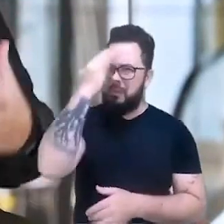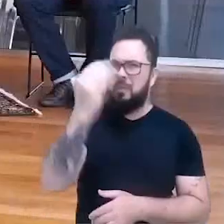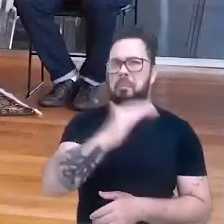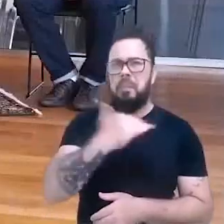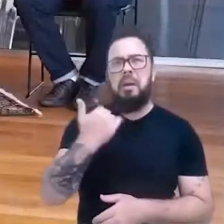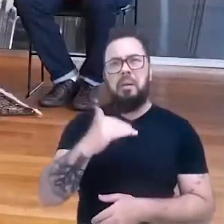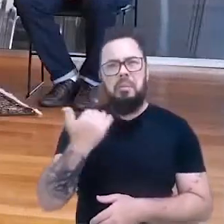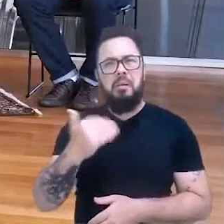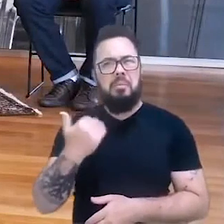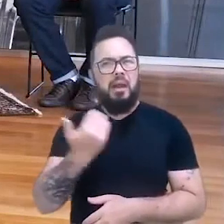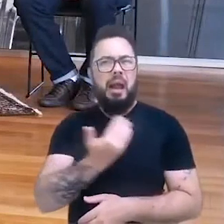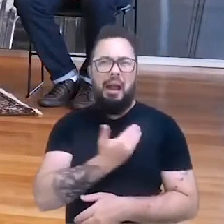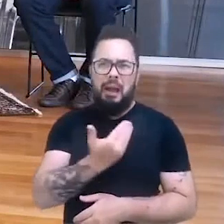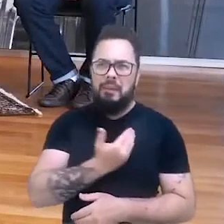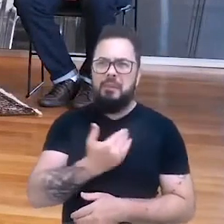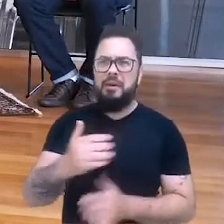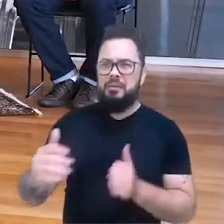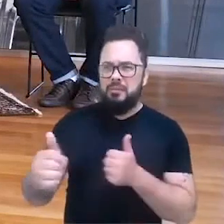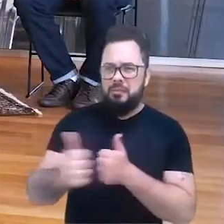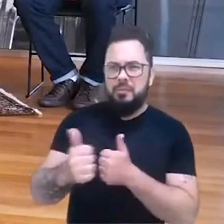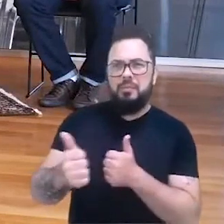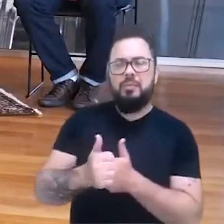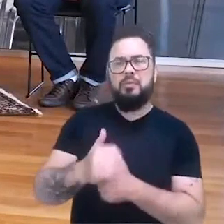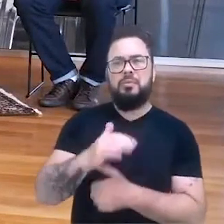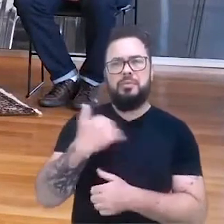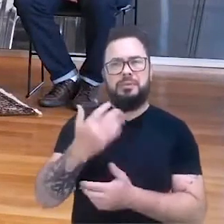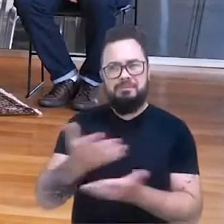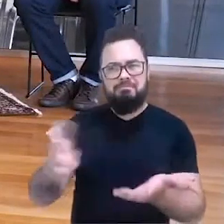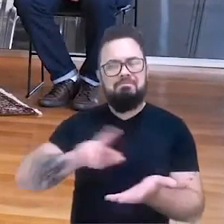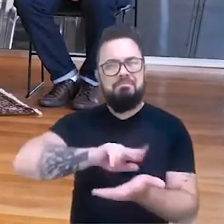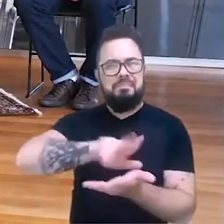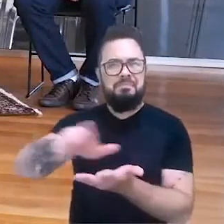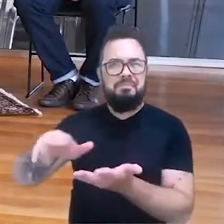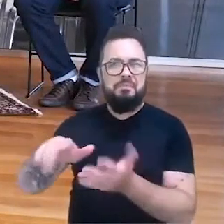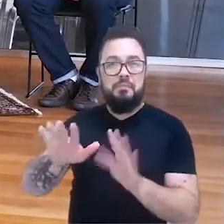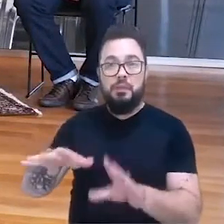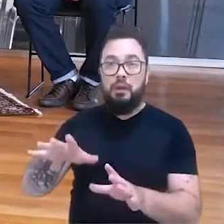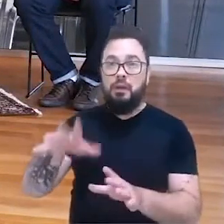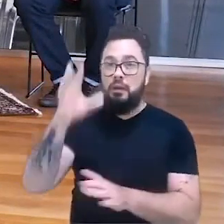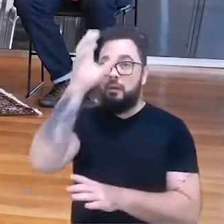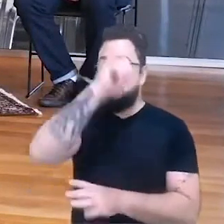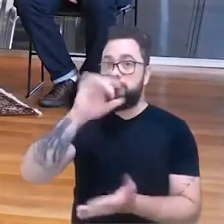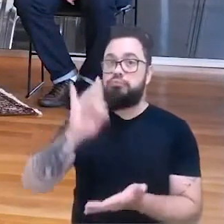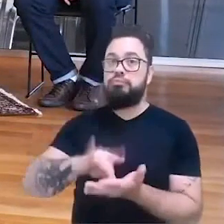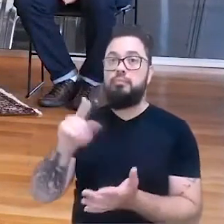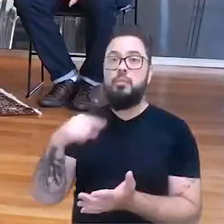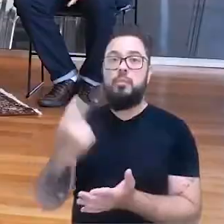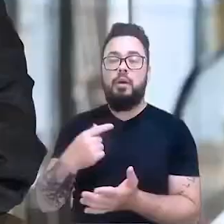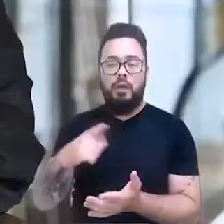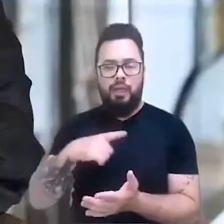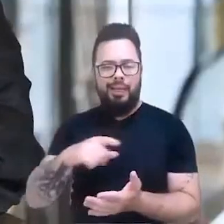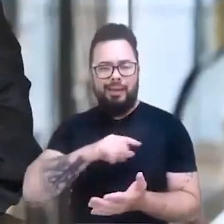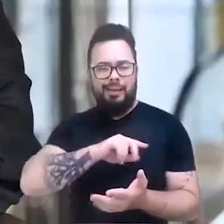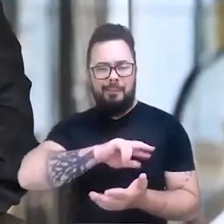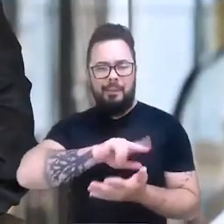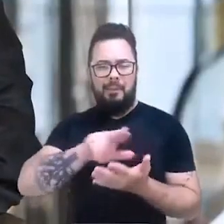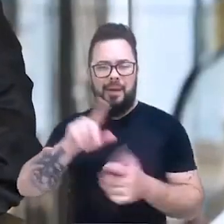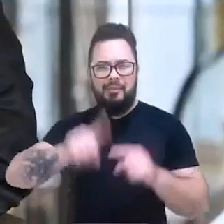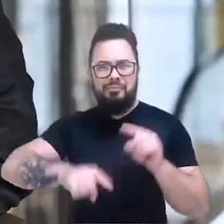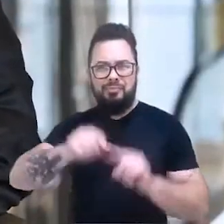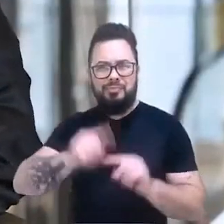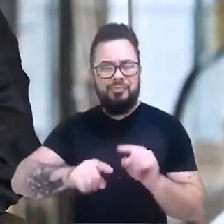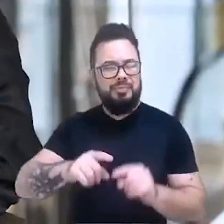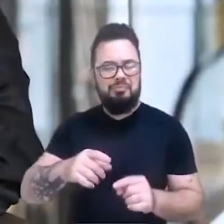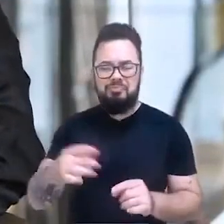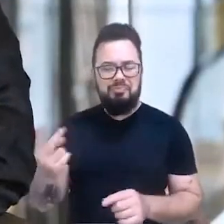perdeu muita gente durante essa pandemia, perdeu muitos amigos, muitas pessoas próximas, e a única lição de verdade que ficou é o que a gente tem não